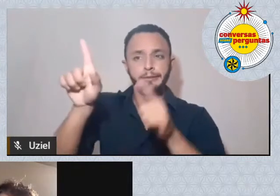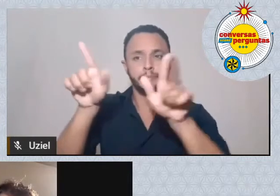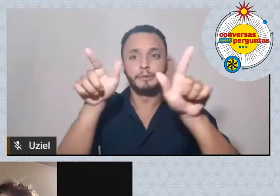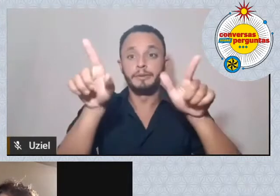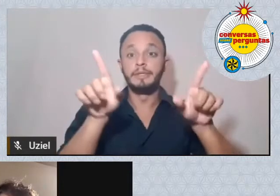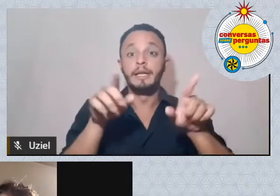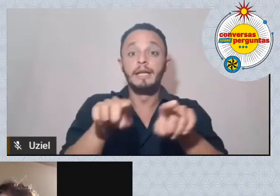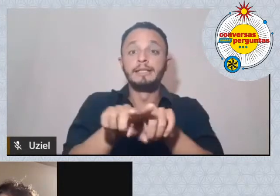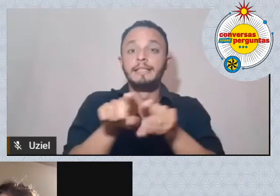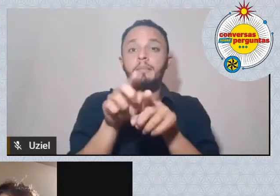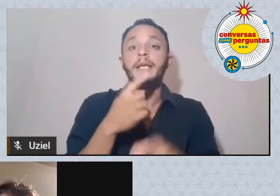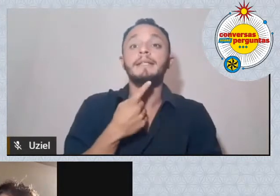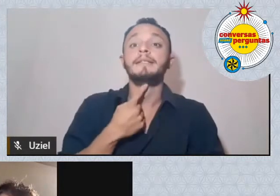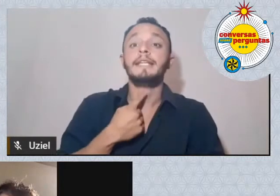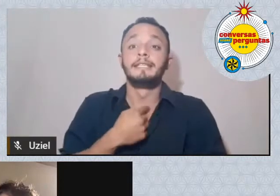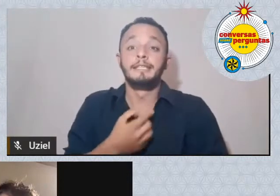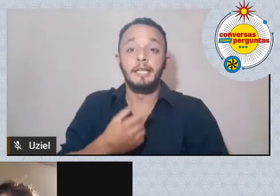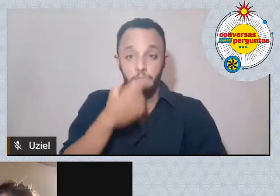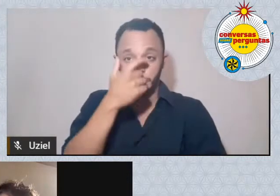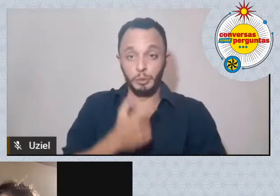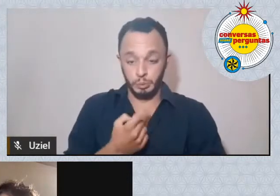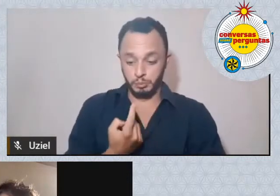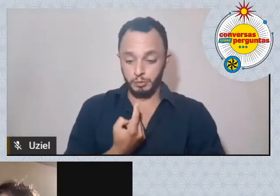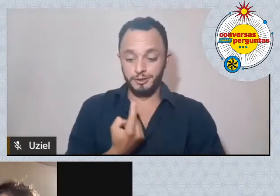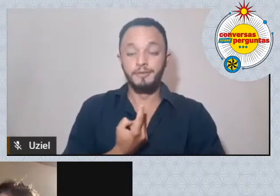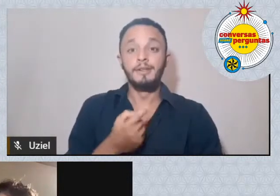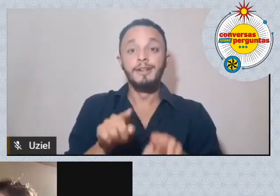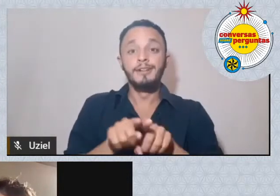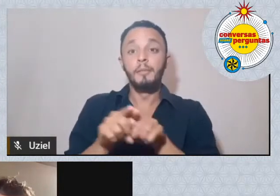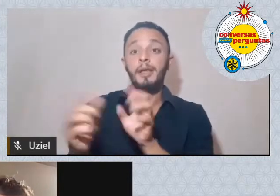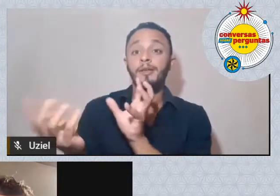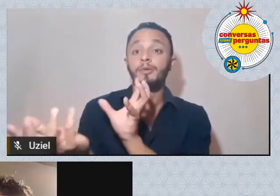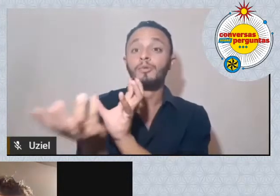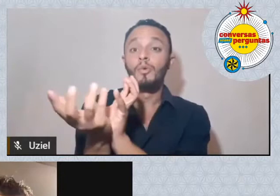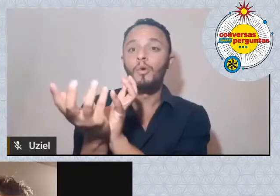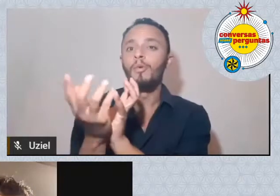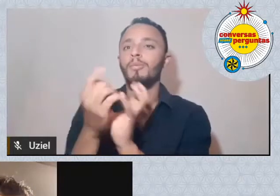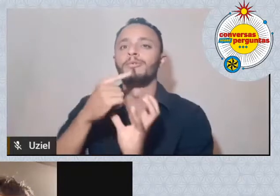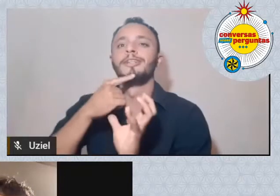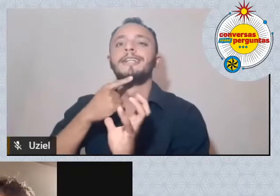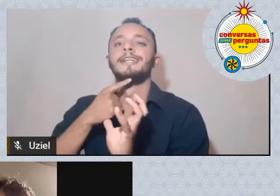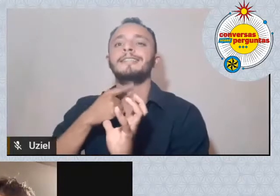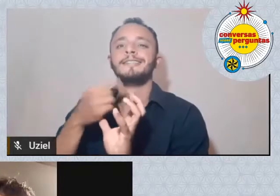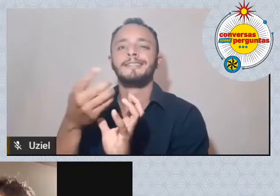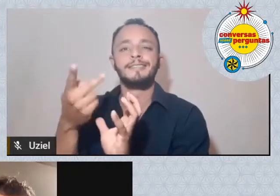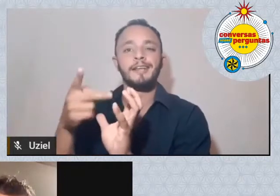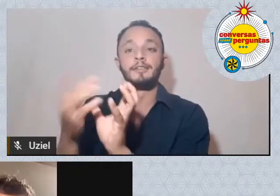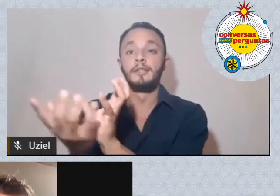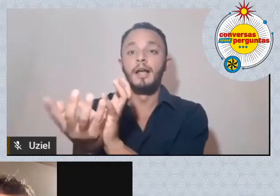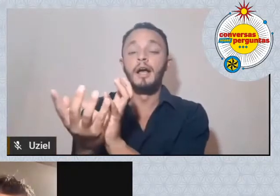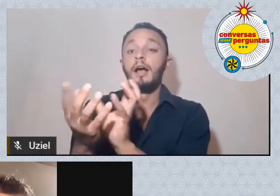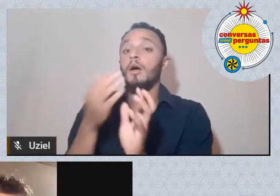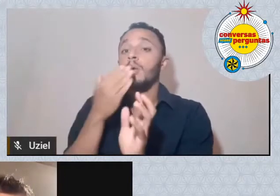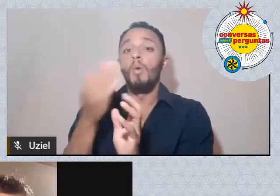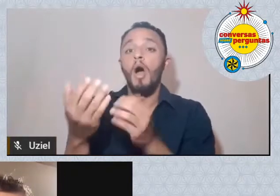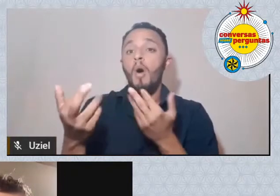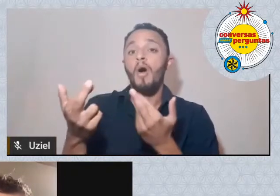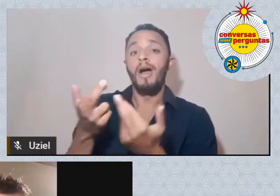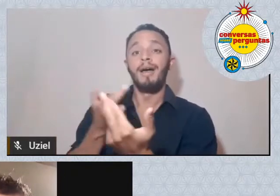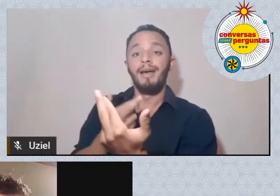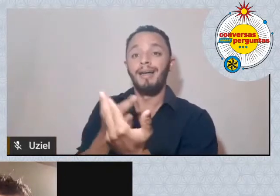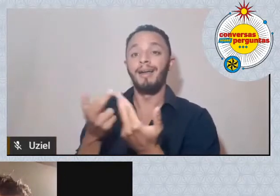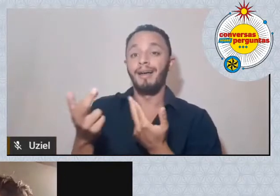exigências da coletividade. Ele quer a sua opinião sobre essa atual relação. Em relação